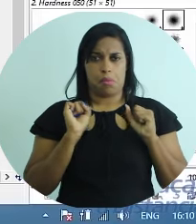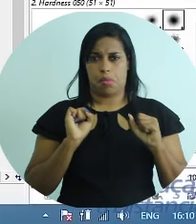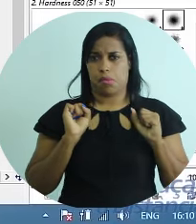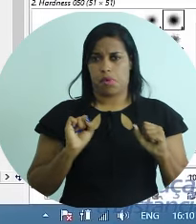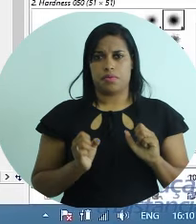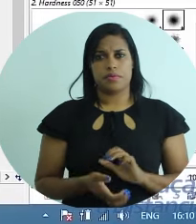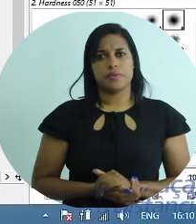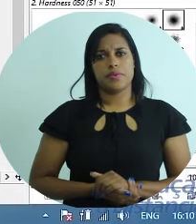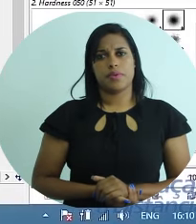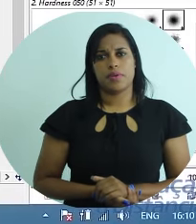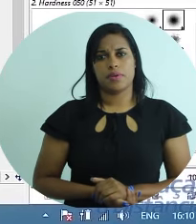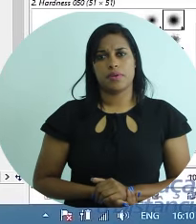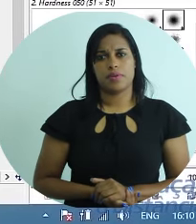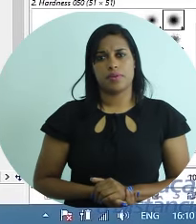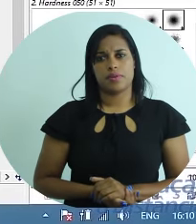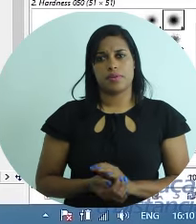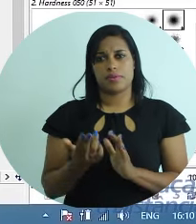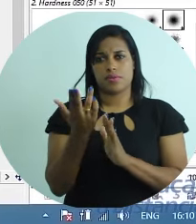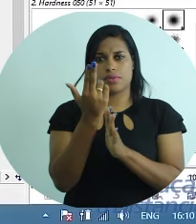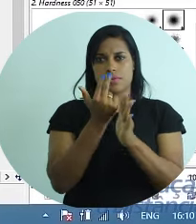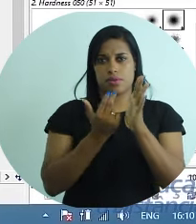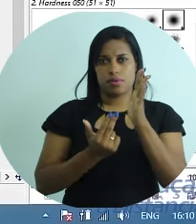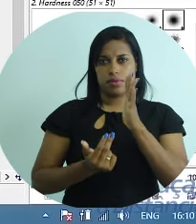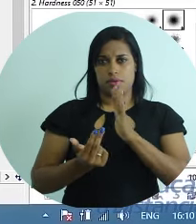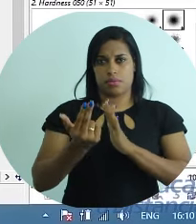essas imagens.